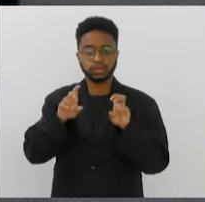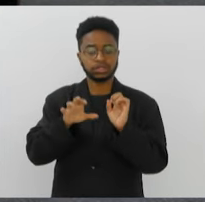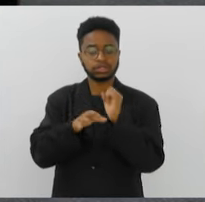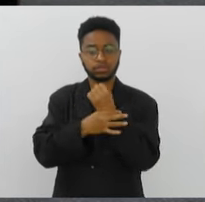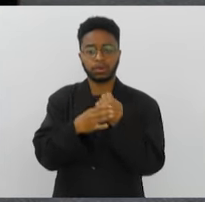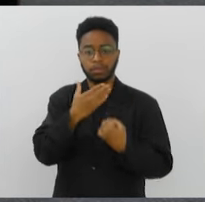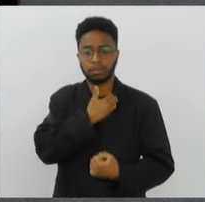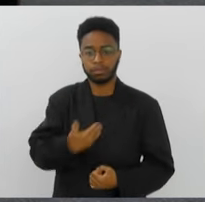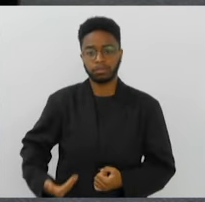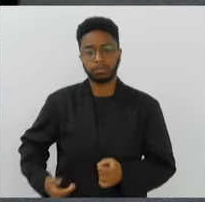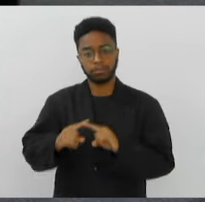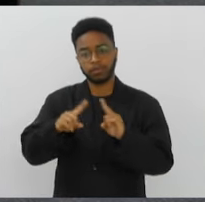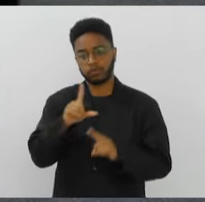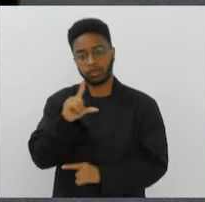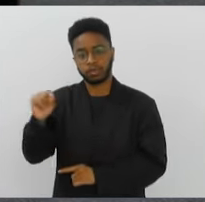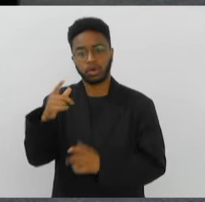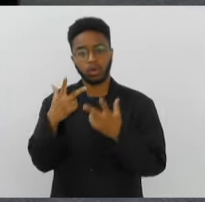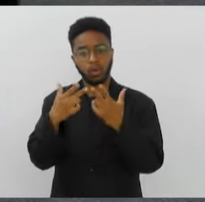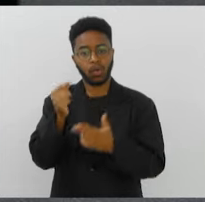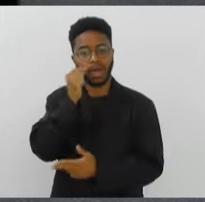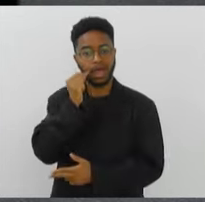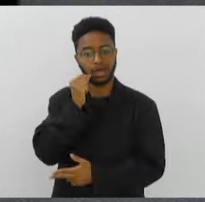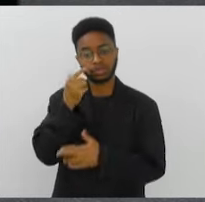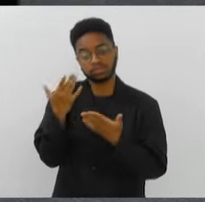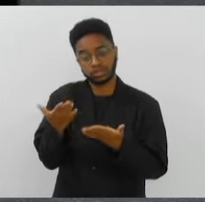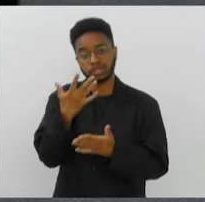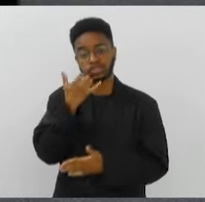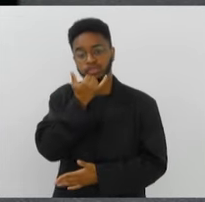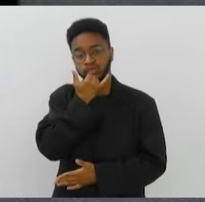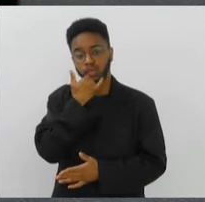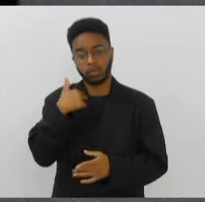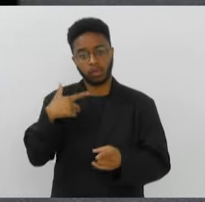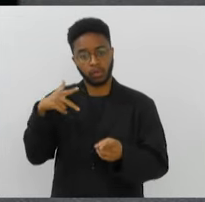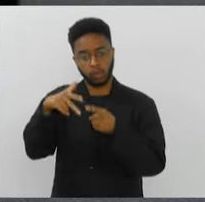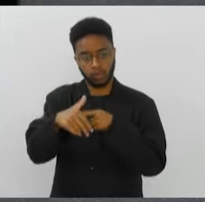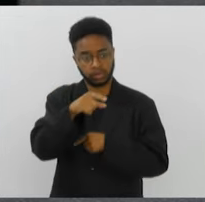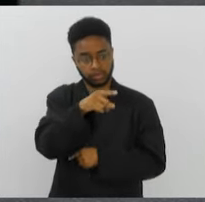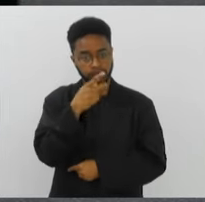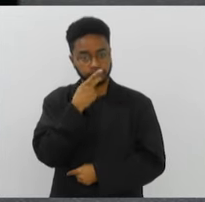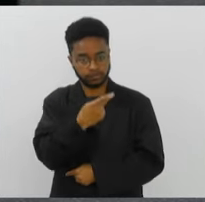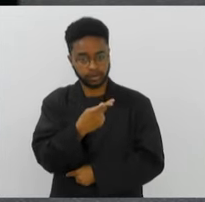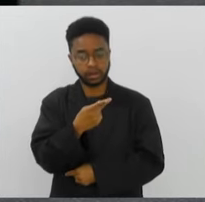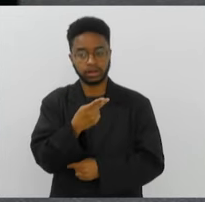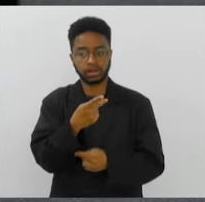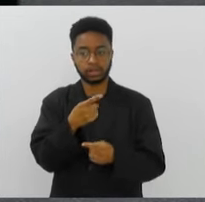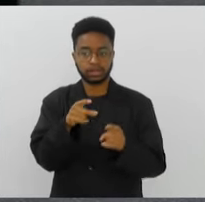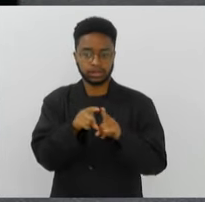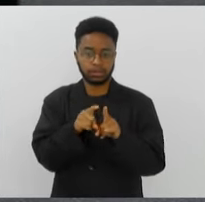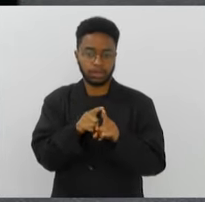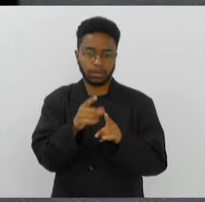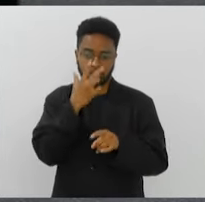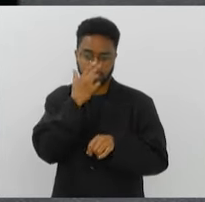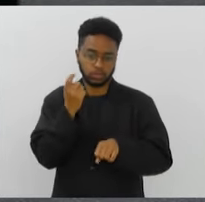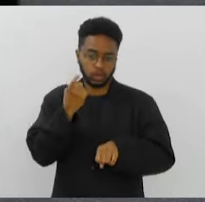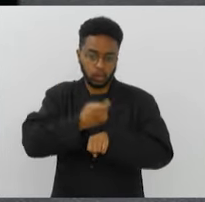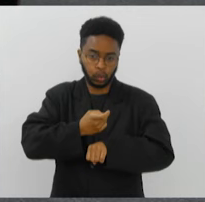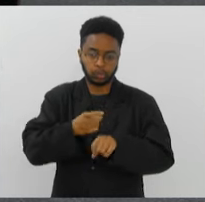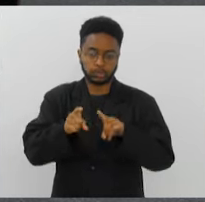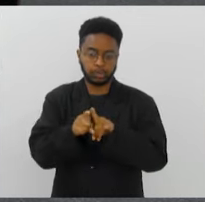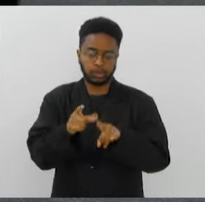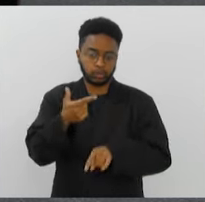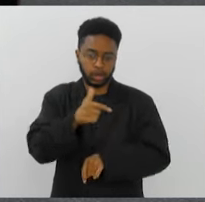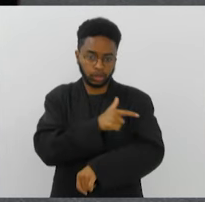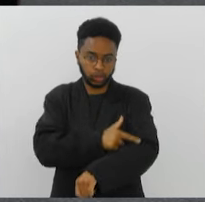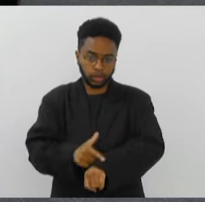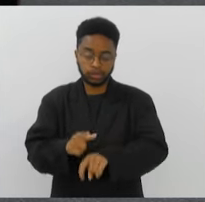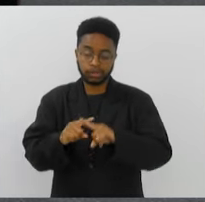embora como um rato. Então, eu desculpa intervir intempestivamente, de forma grosseira e mal educada na fala de Vossa